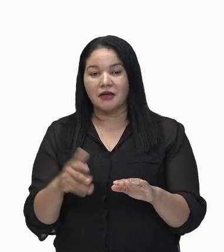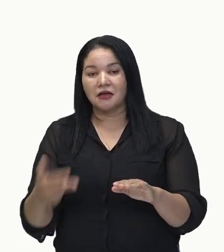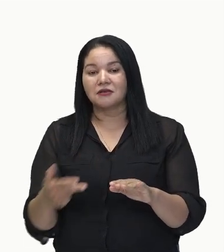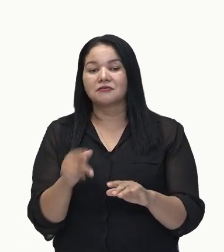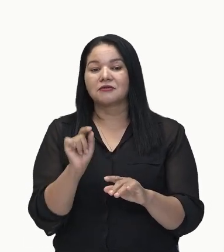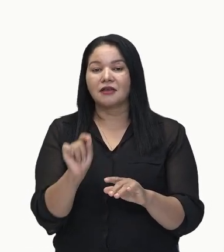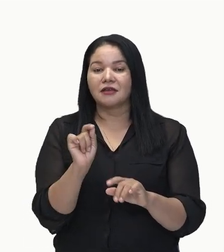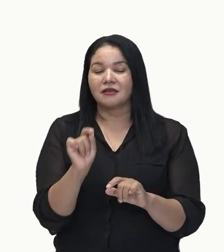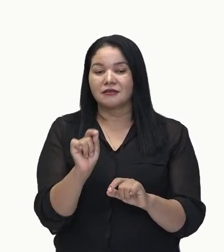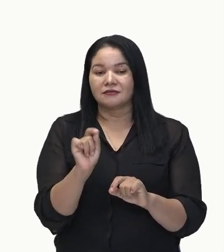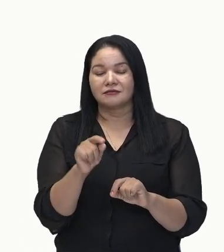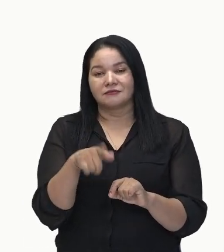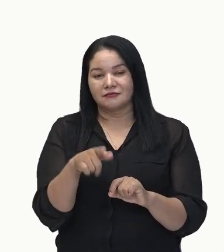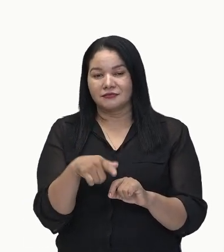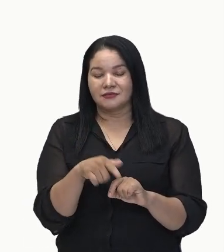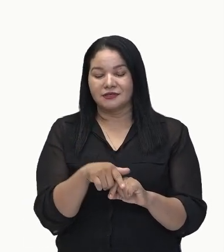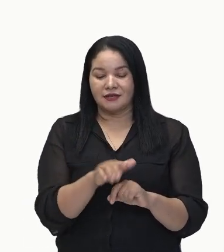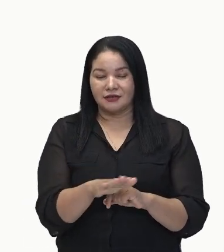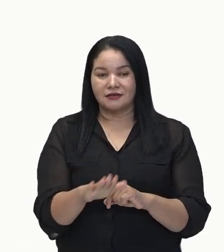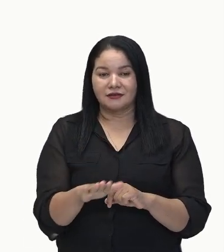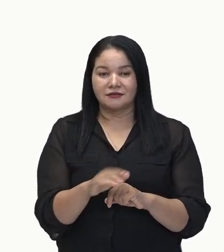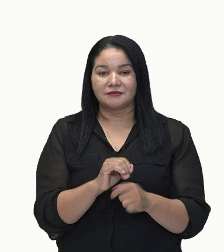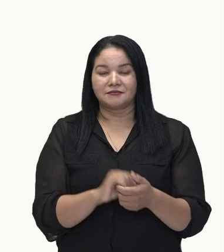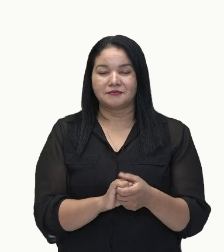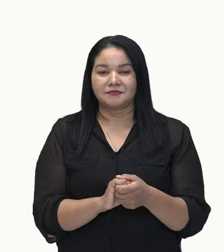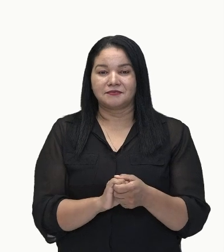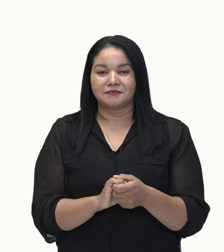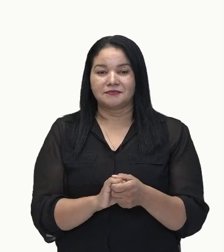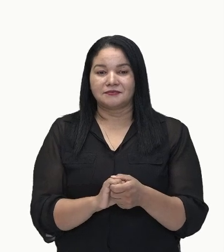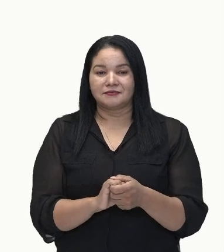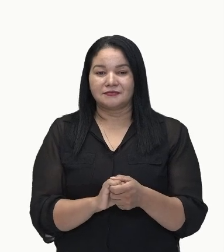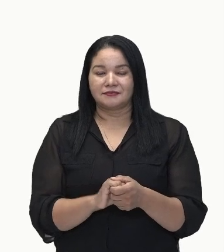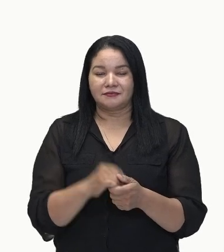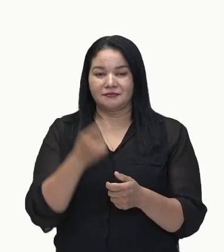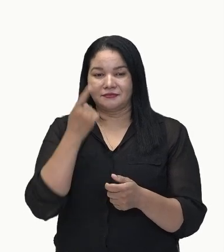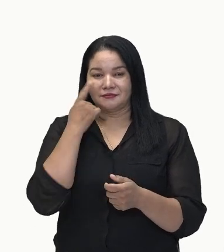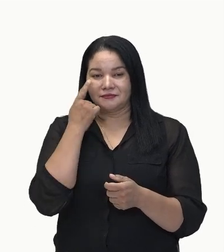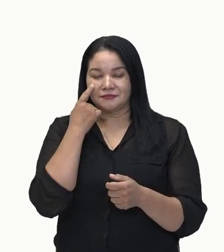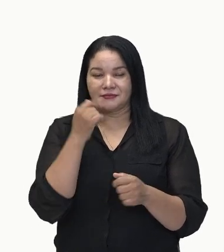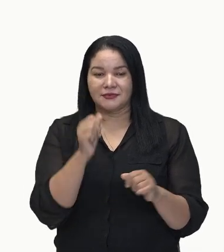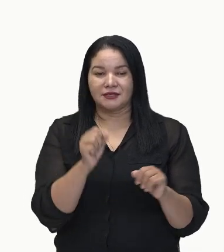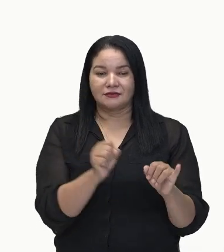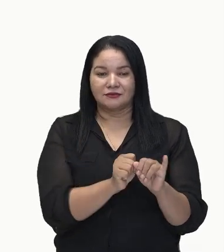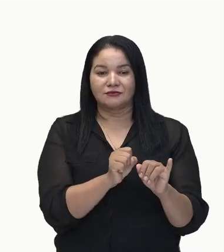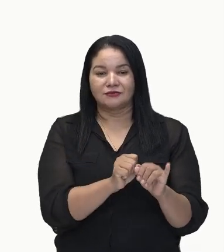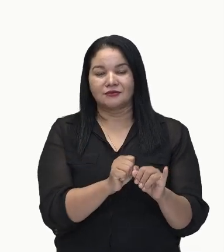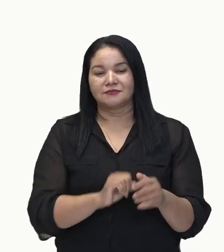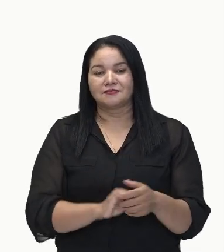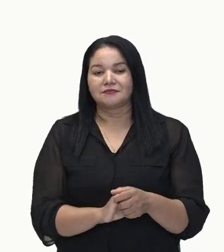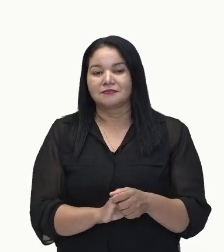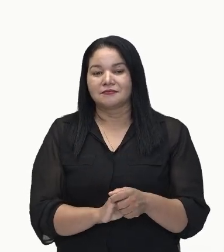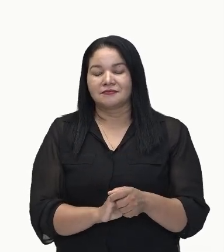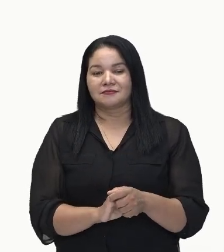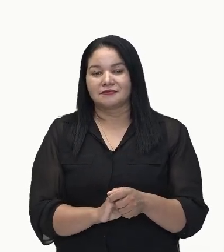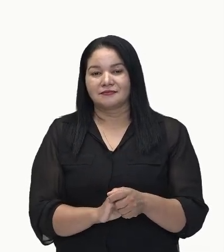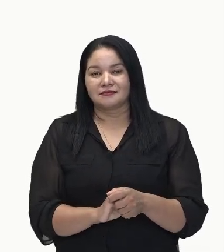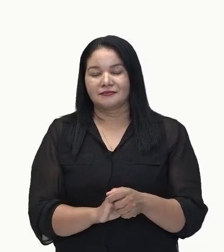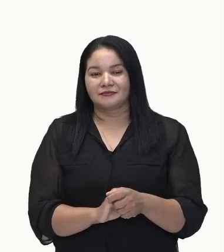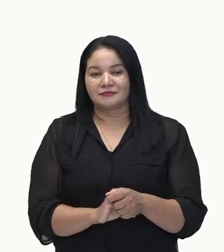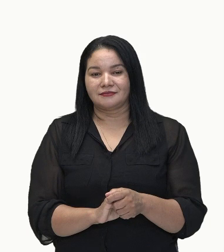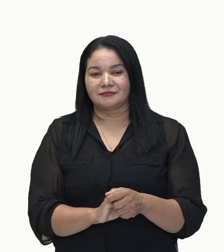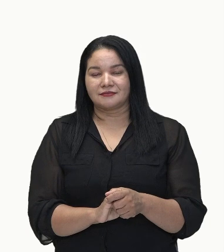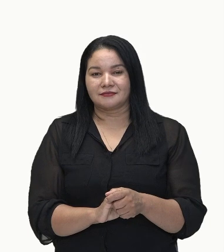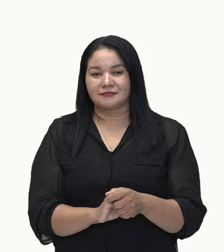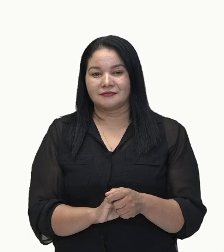Exatamente, eu vi aqui, a criança. A criança caiu. Está aqui o nosso sujeito, ok? Está aí o nosso sujeito. Núcleo